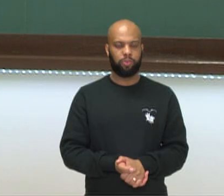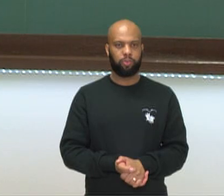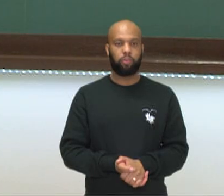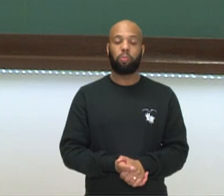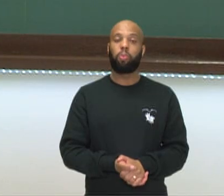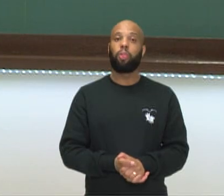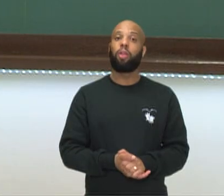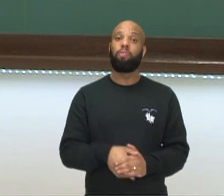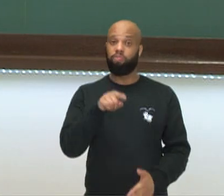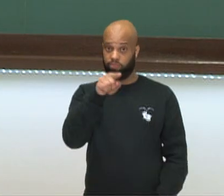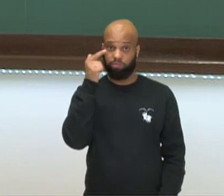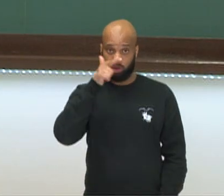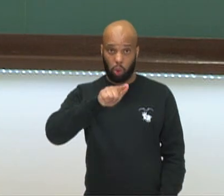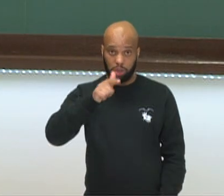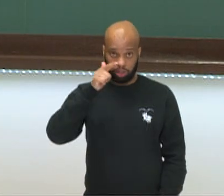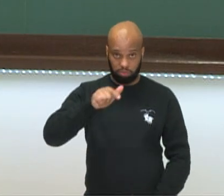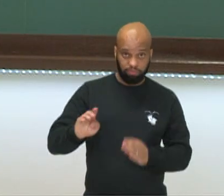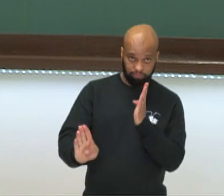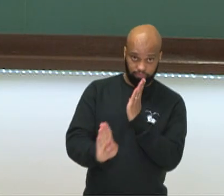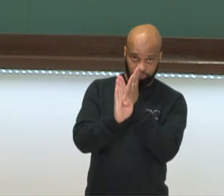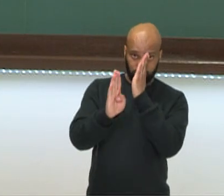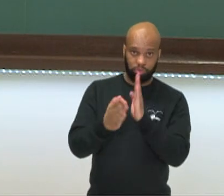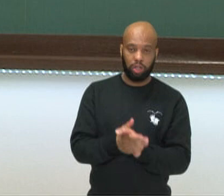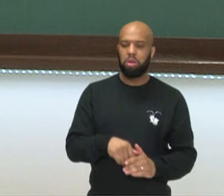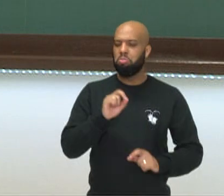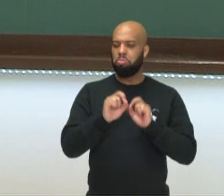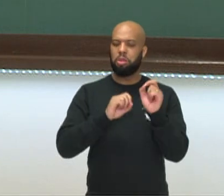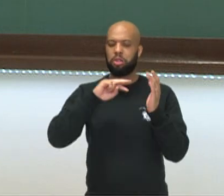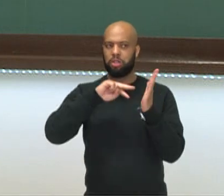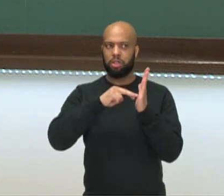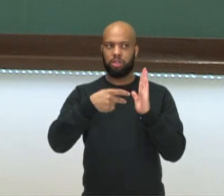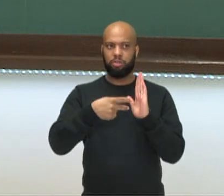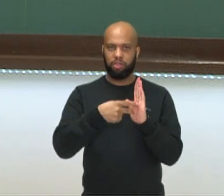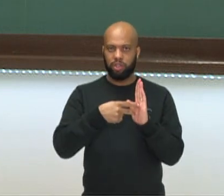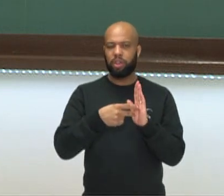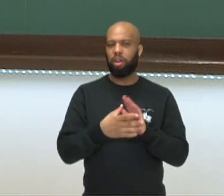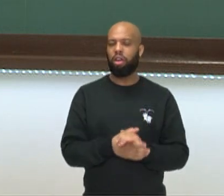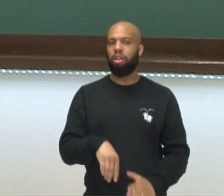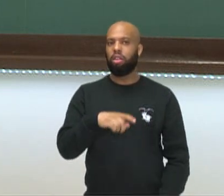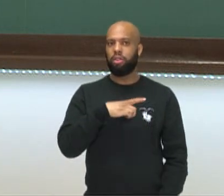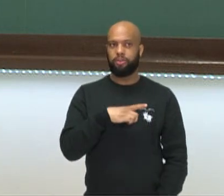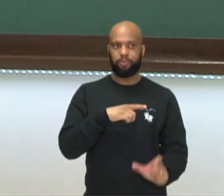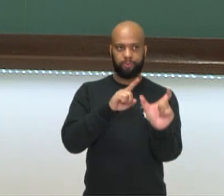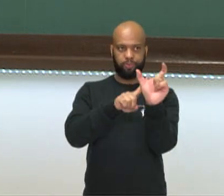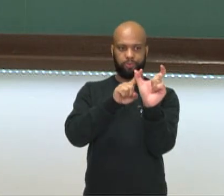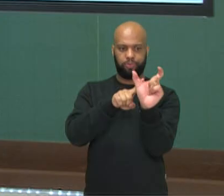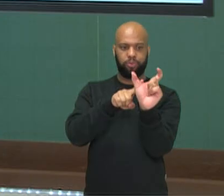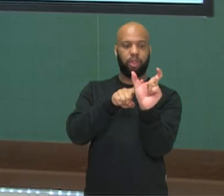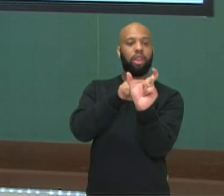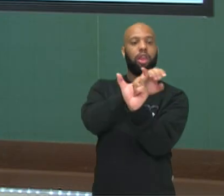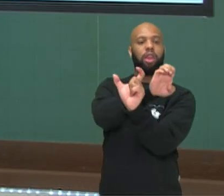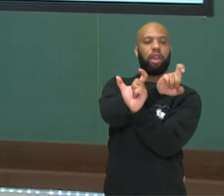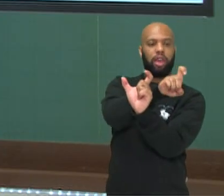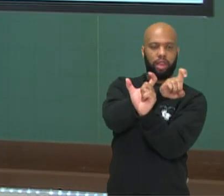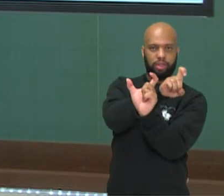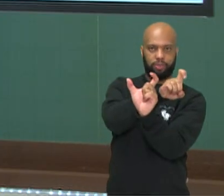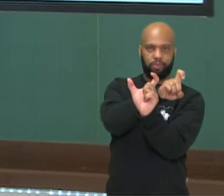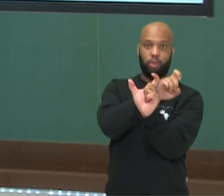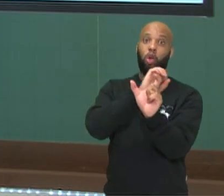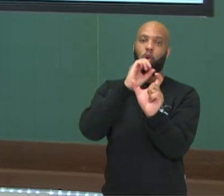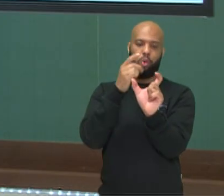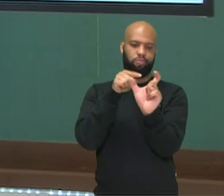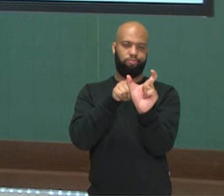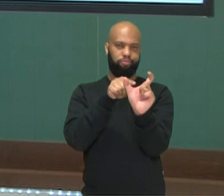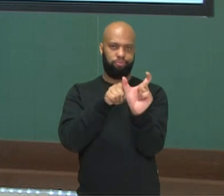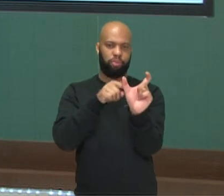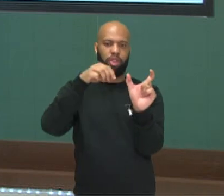Então, estudantes, conseguiram deduzir aqui o sentido que coloca na palavra ex-imento,